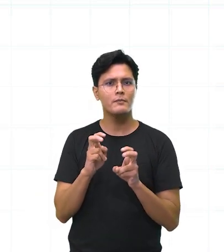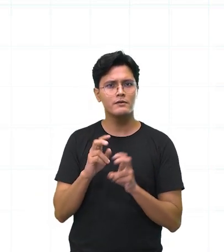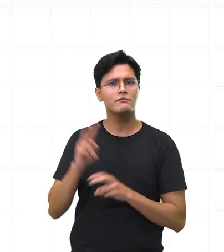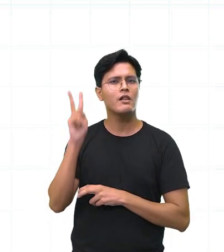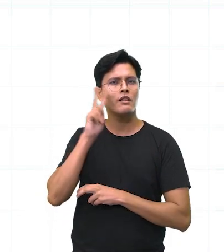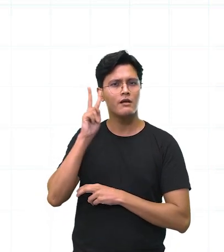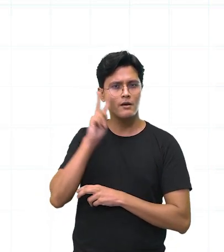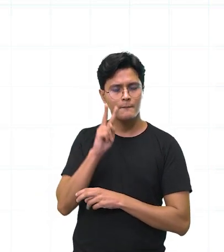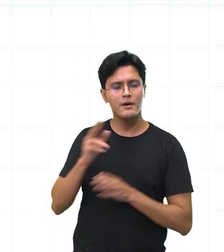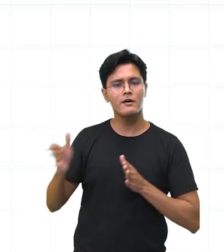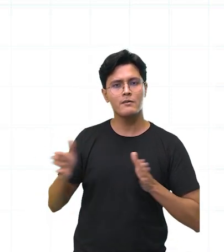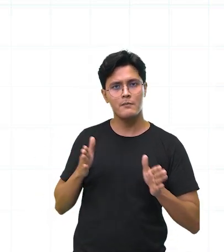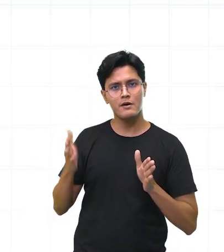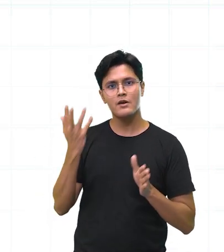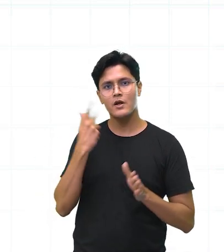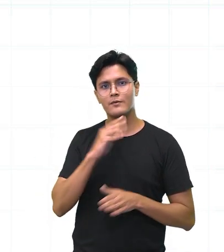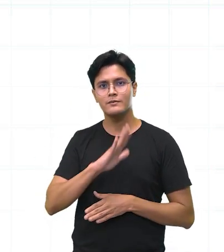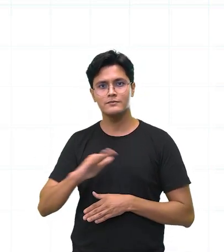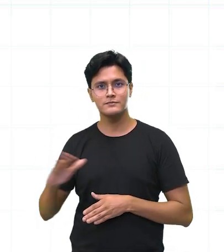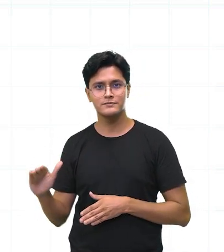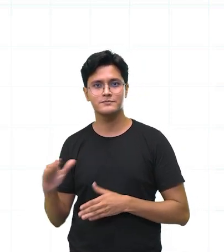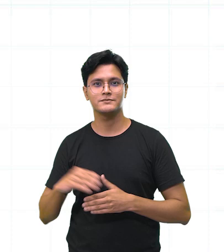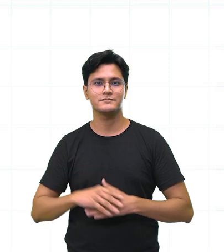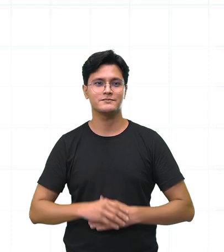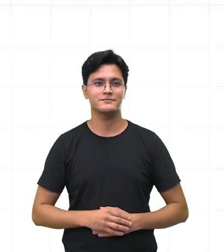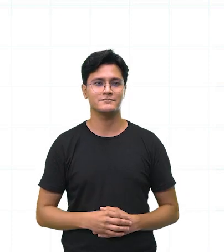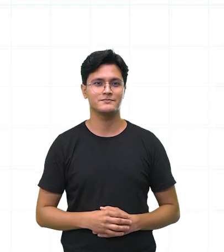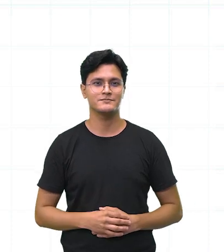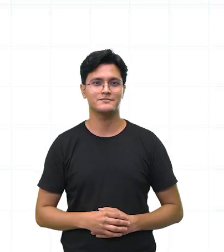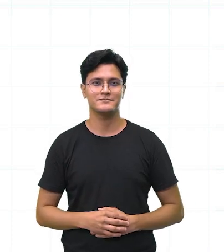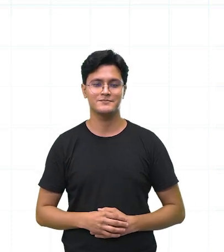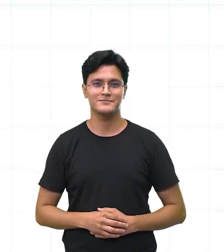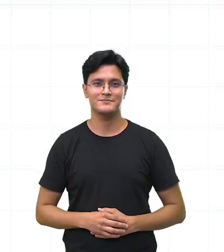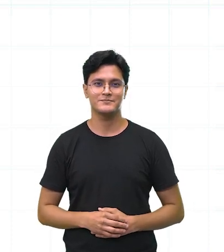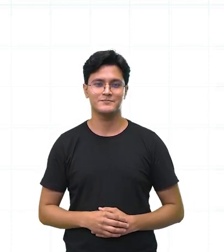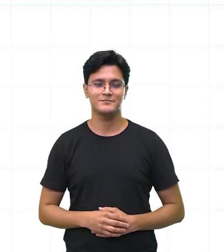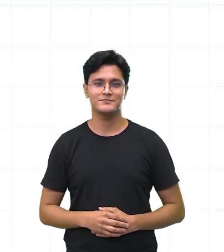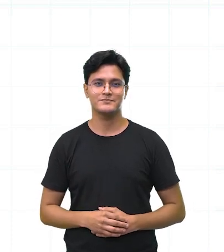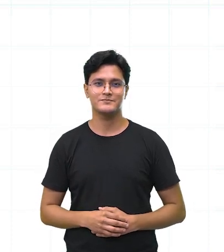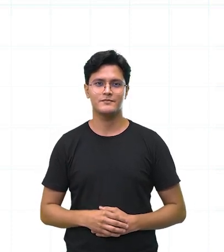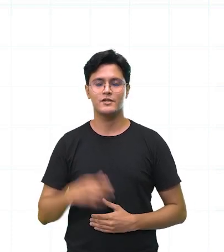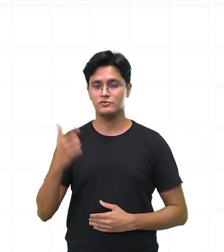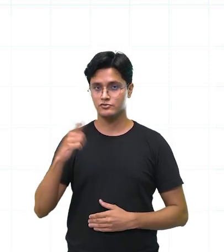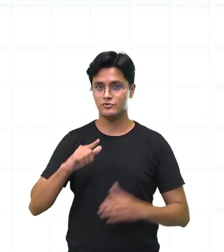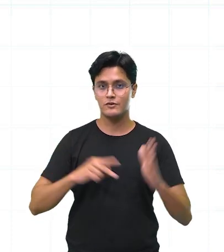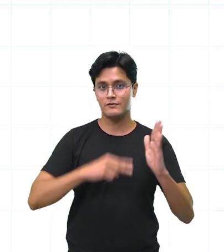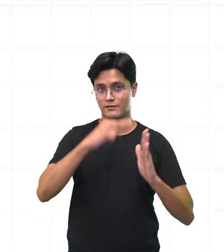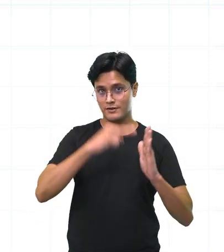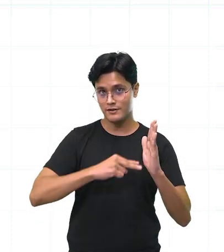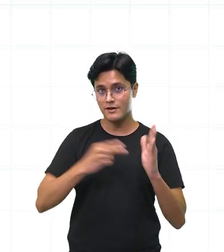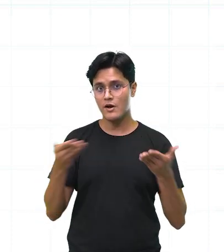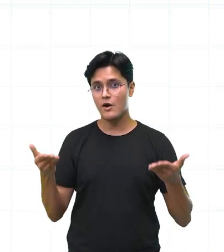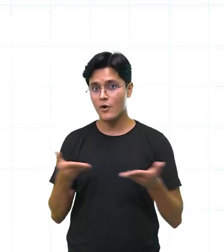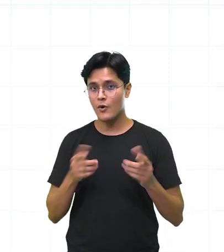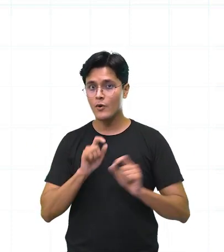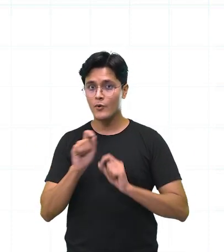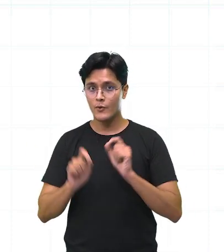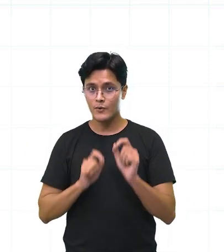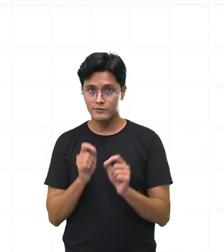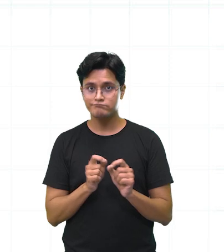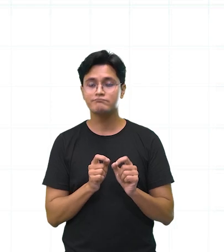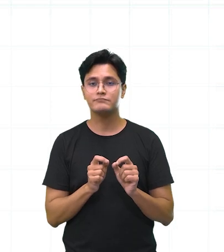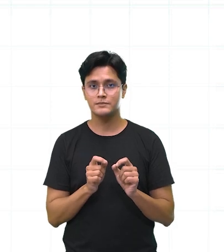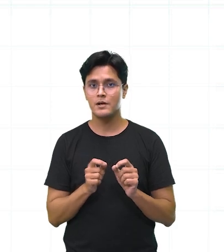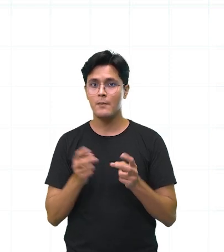da infância. Vamos reler esse poema? Volta a cartela para mim, por favor. Olha só, agora, quando as crianças